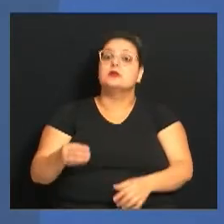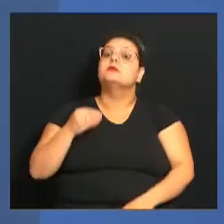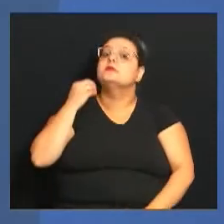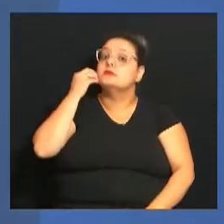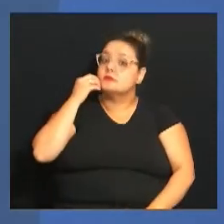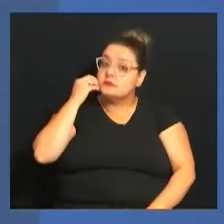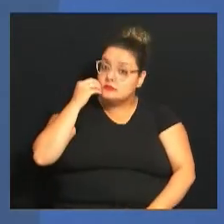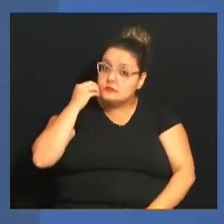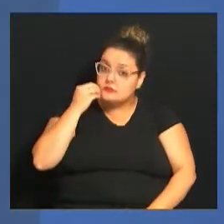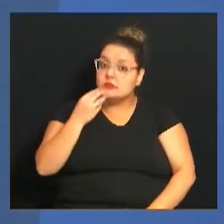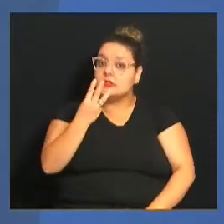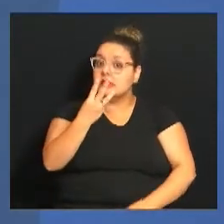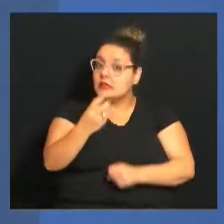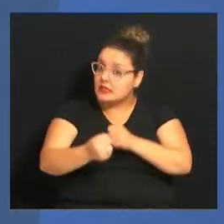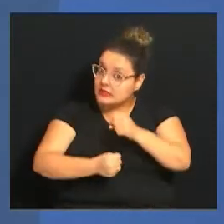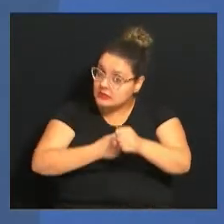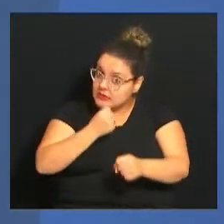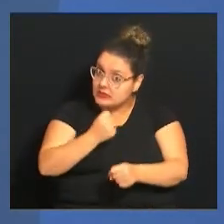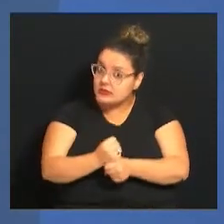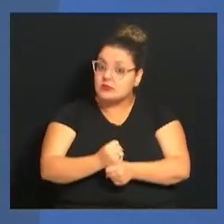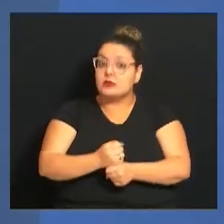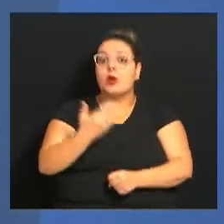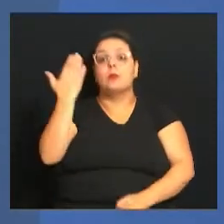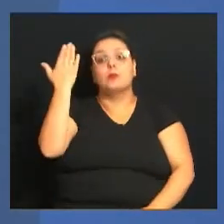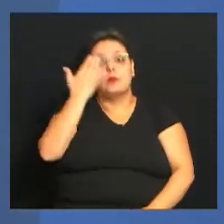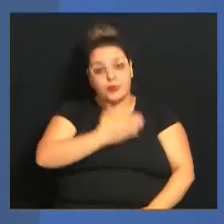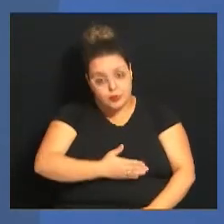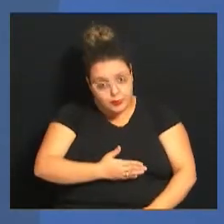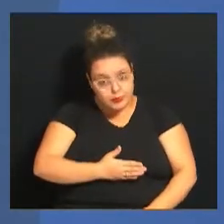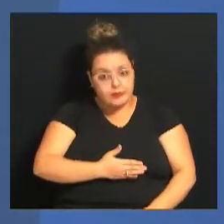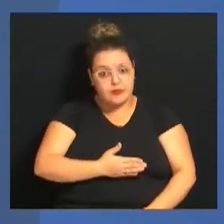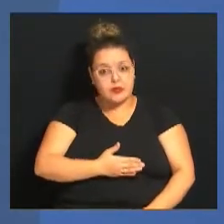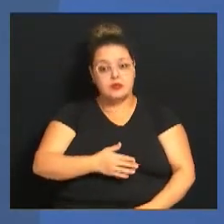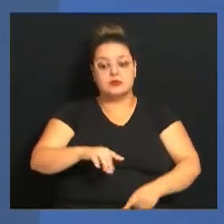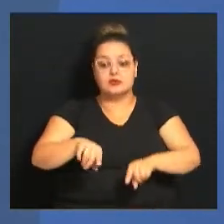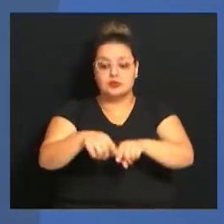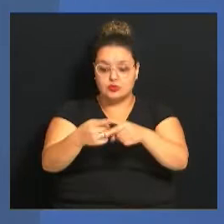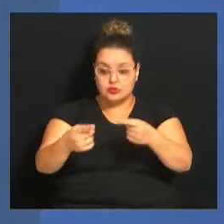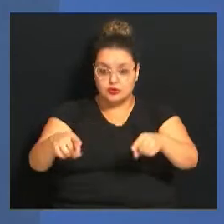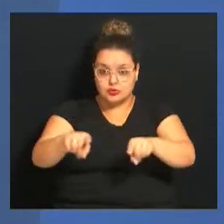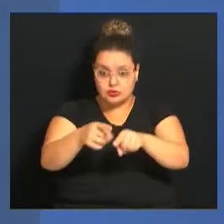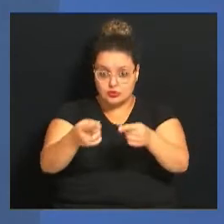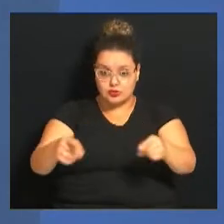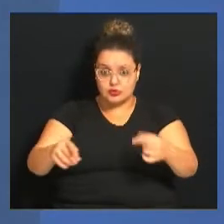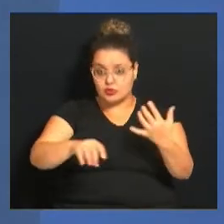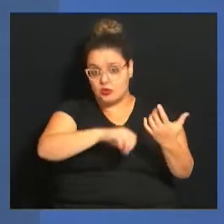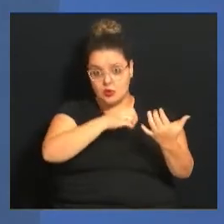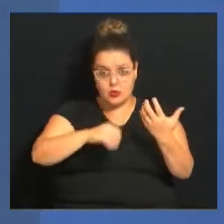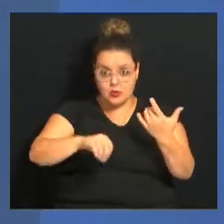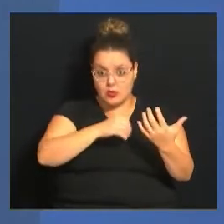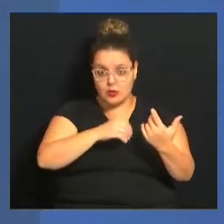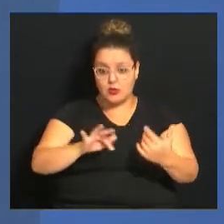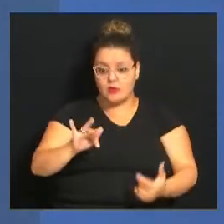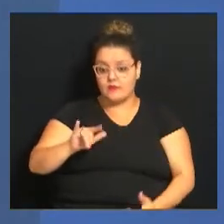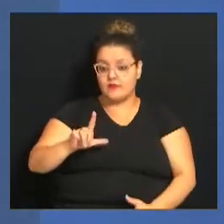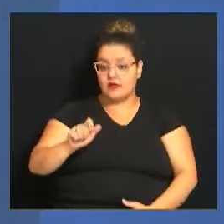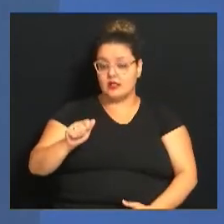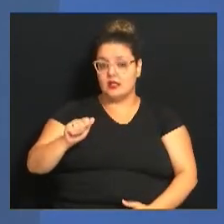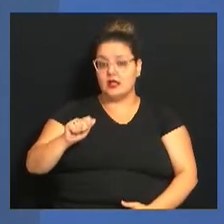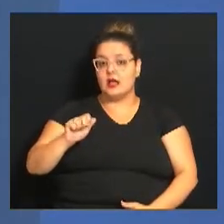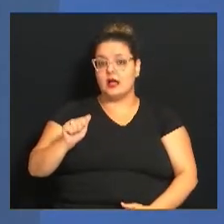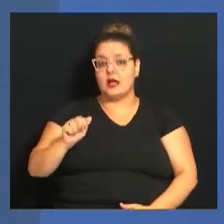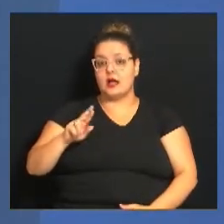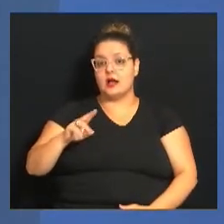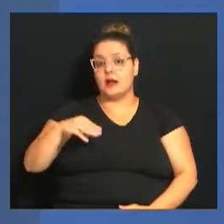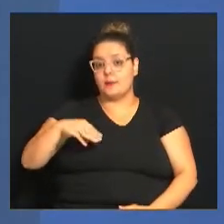pelo menos 3 anos comprovados à frente de uma orquestra sinfônica ou filarmônica exercida